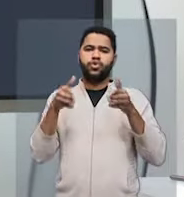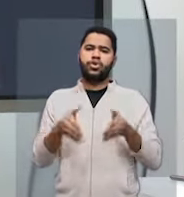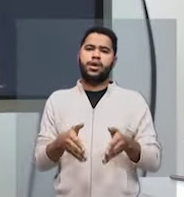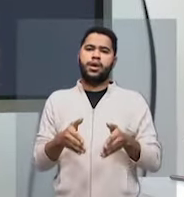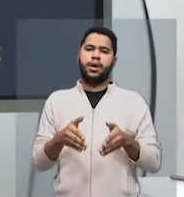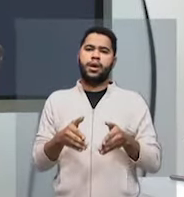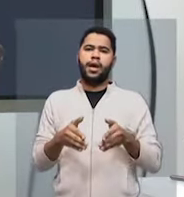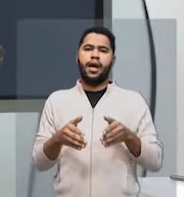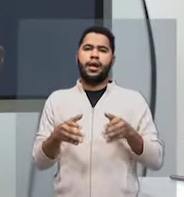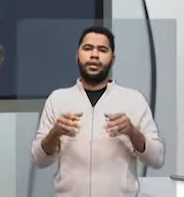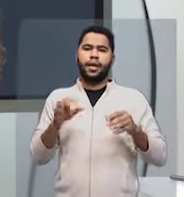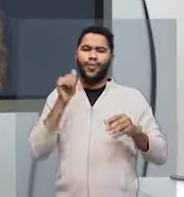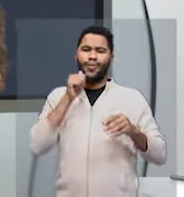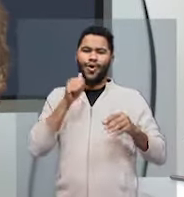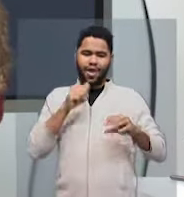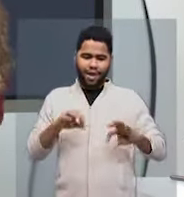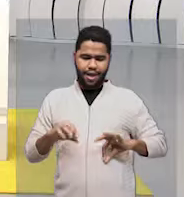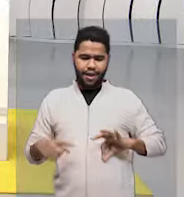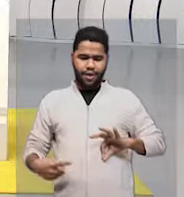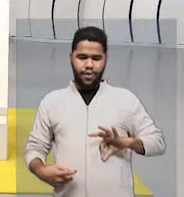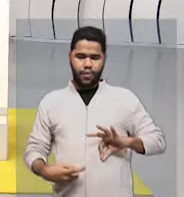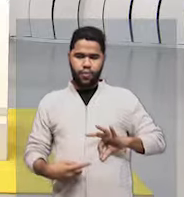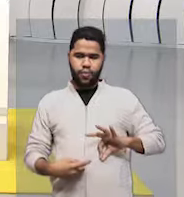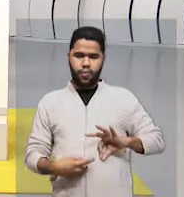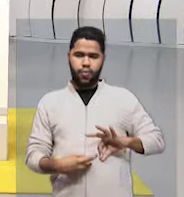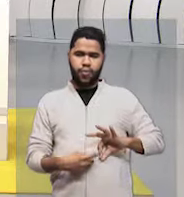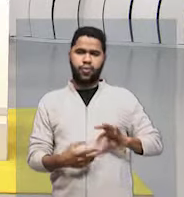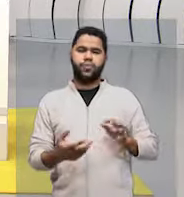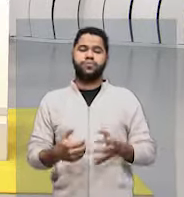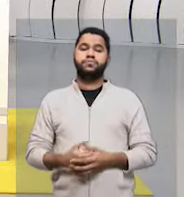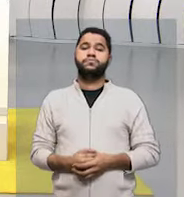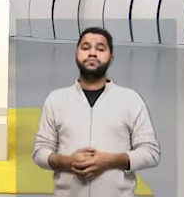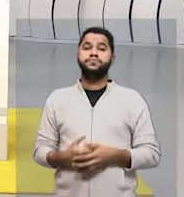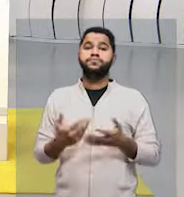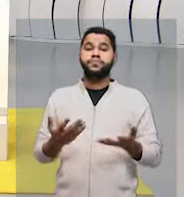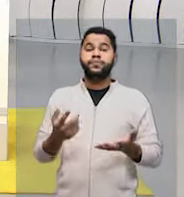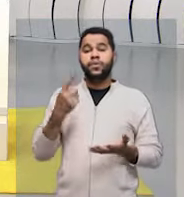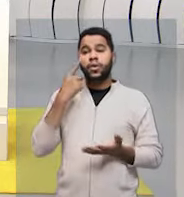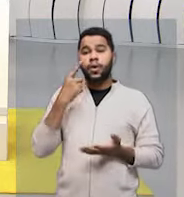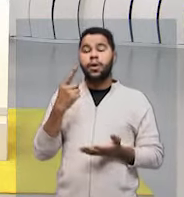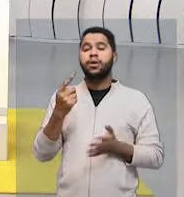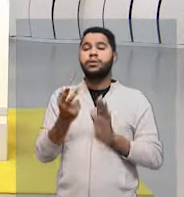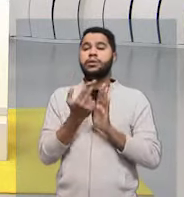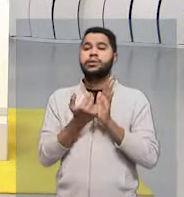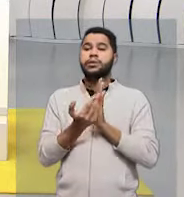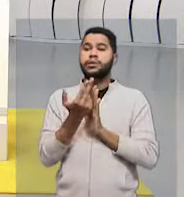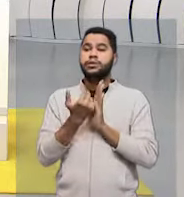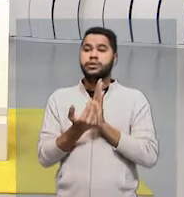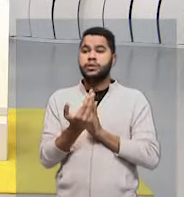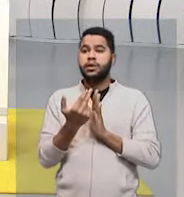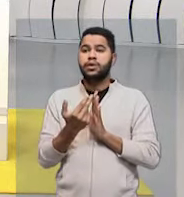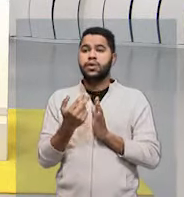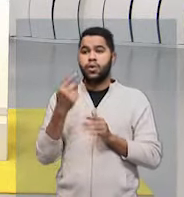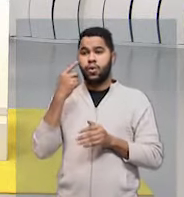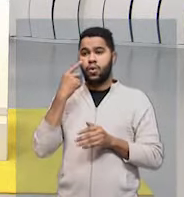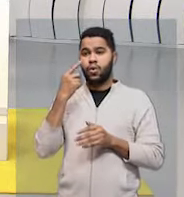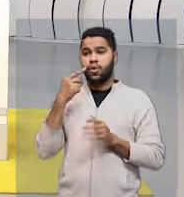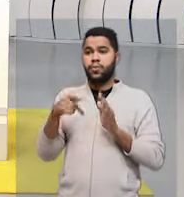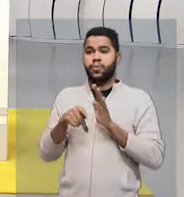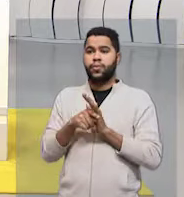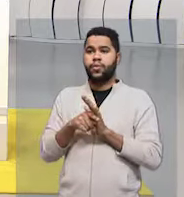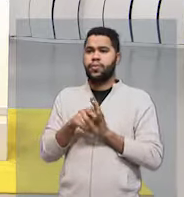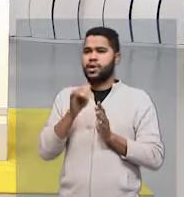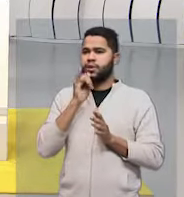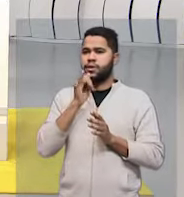o óvulo, que eu vou chamar de ovócito. Então, olha o desenho aqui. Se eu fizer um corte do epidídimo, se eu pegar